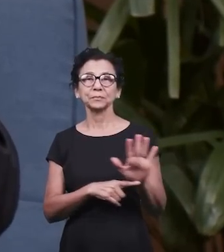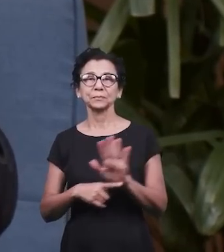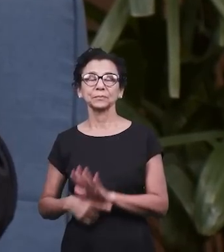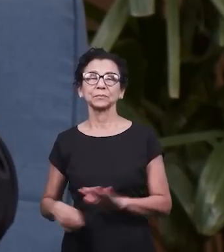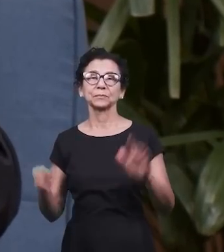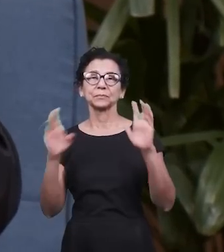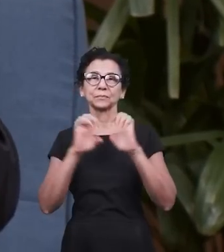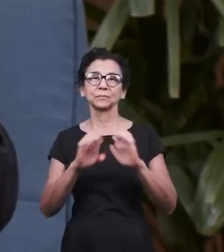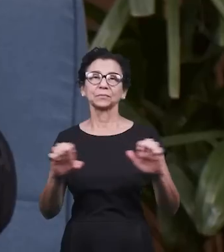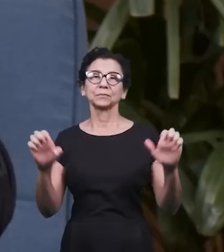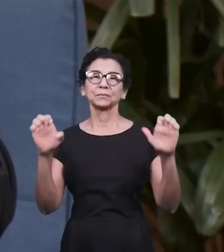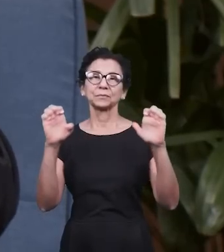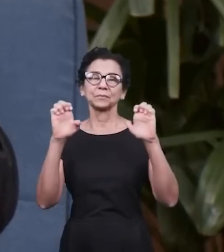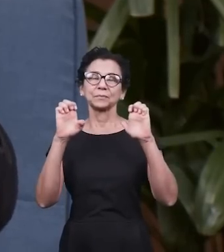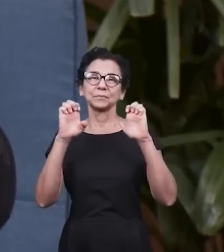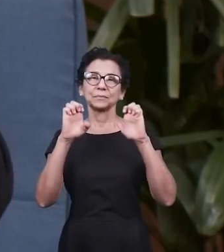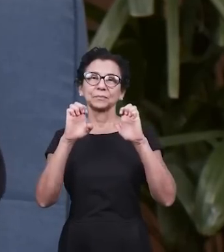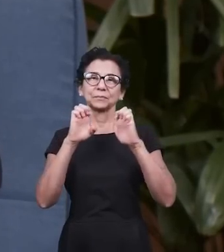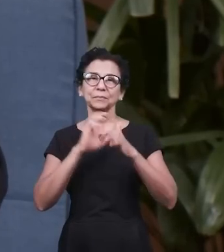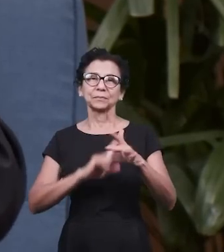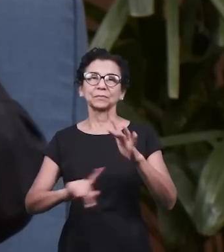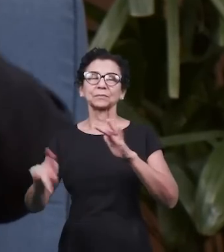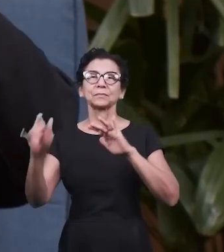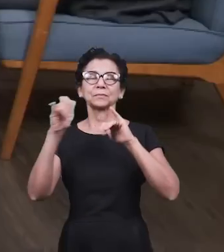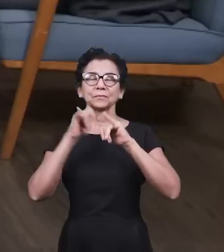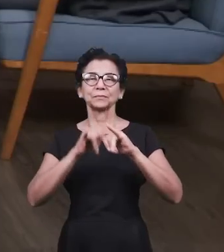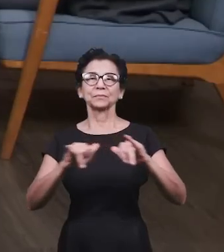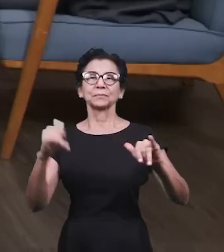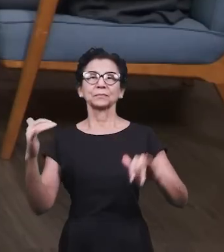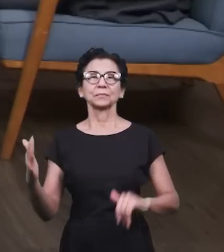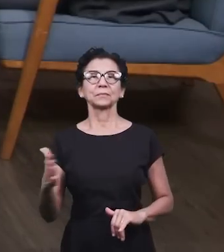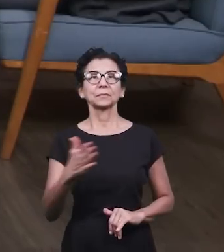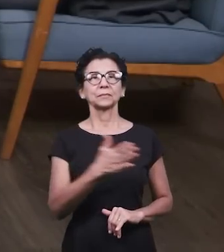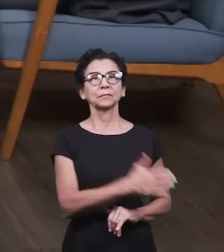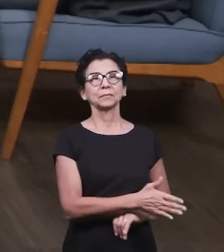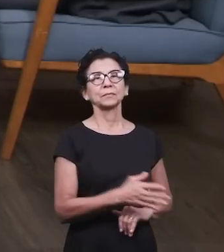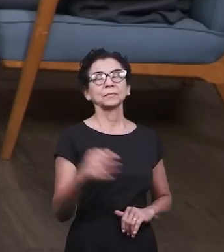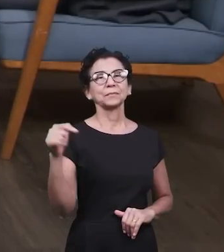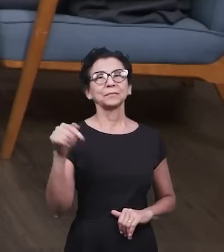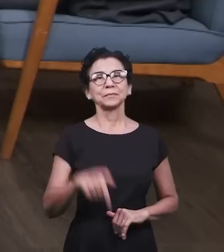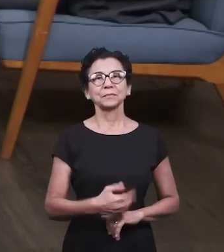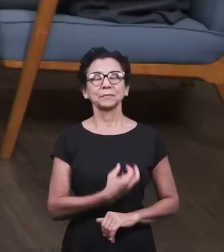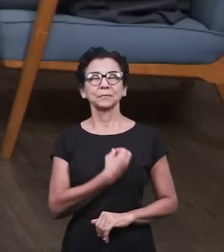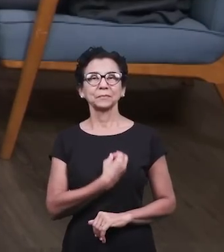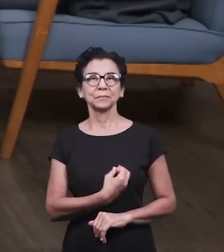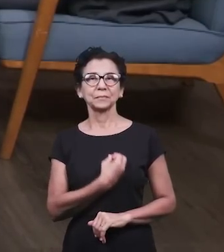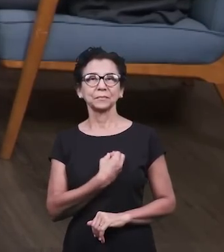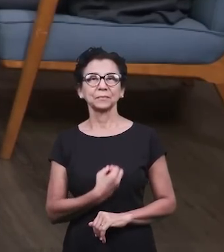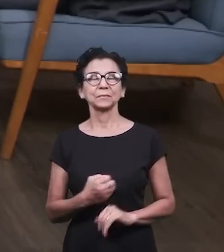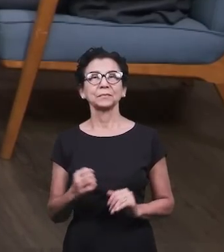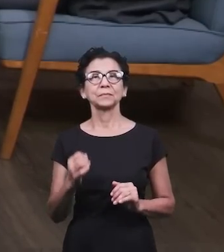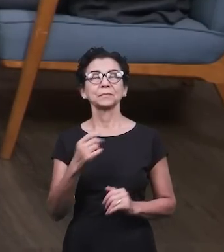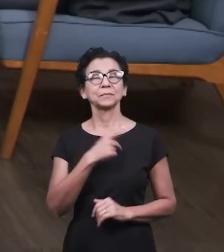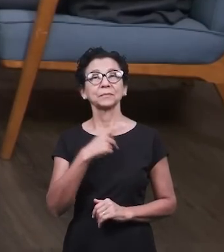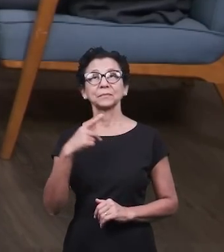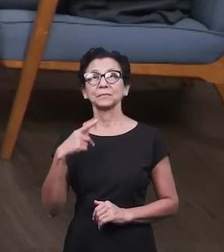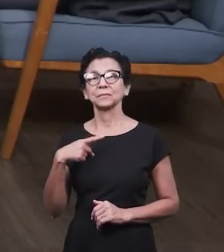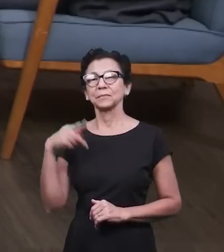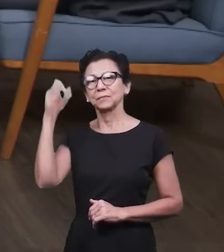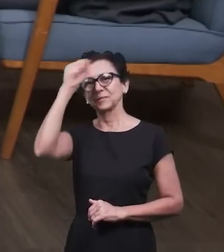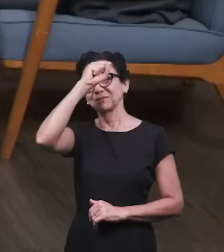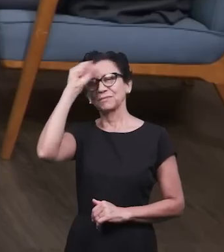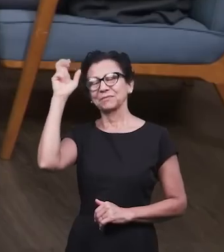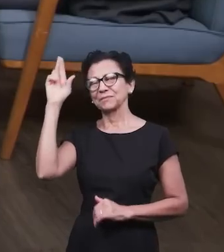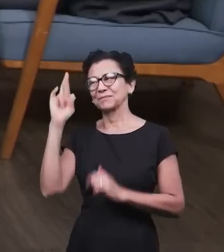a anunciar o Evangelho eterno. E nós estamos aqui no estúdio hoje, os pastores presentes para mais uma edição desse programa. Eu vou